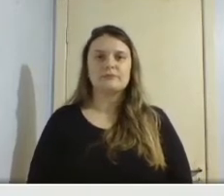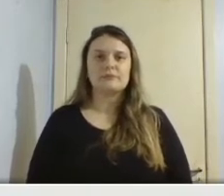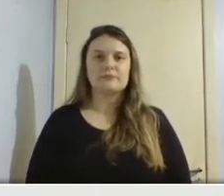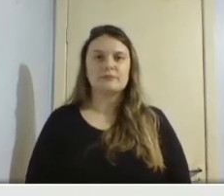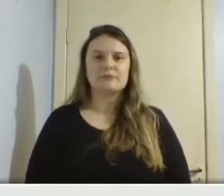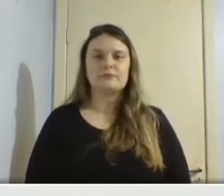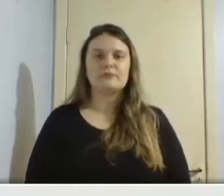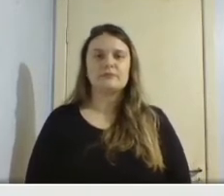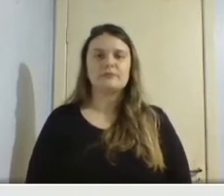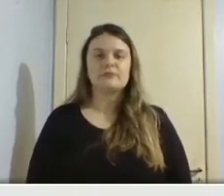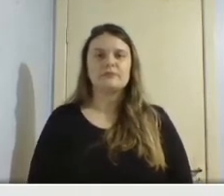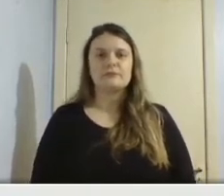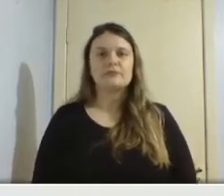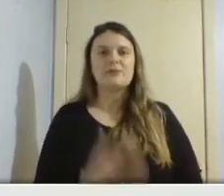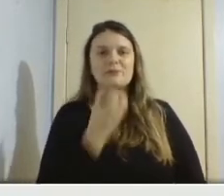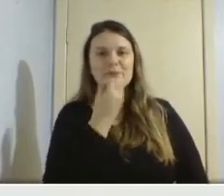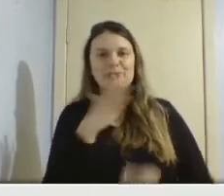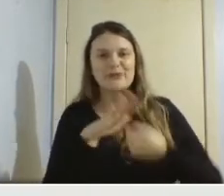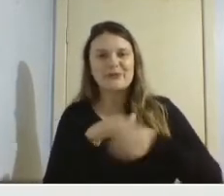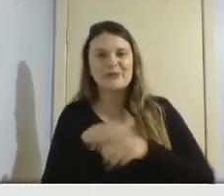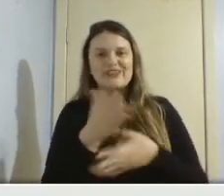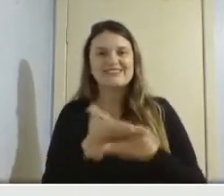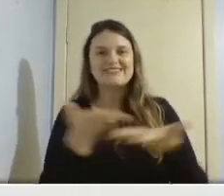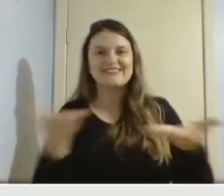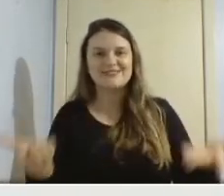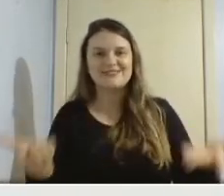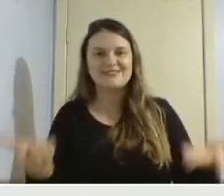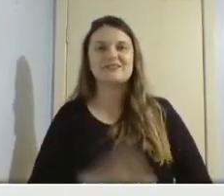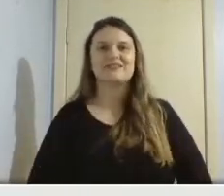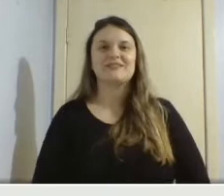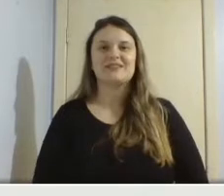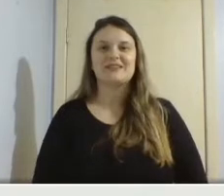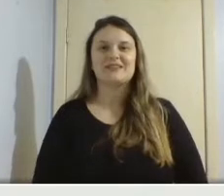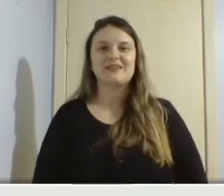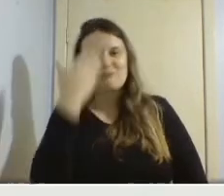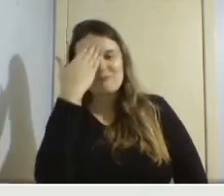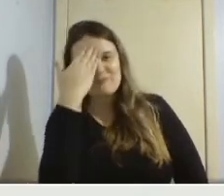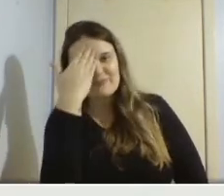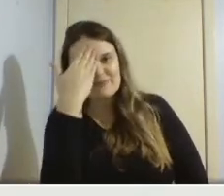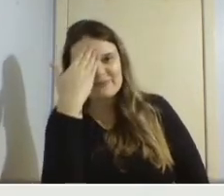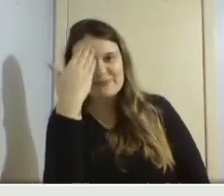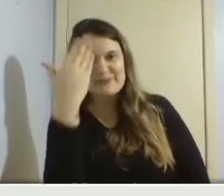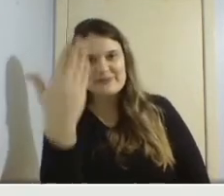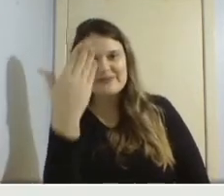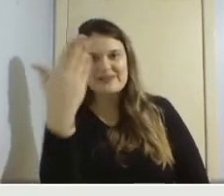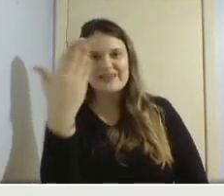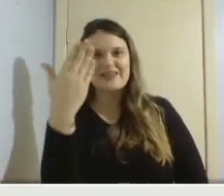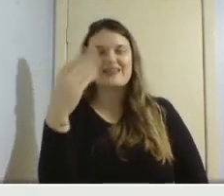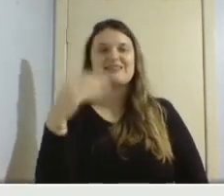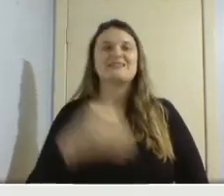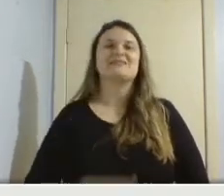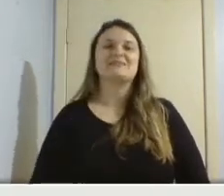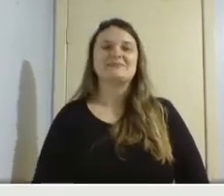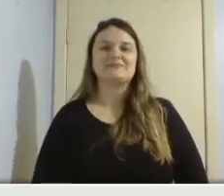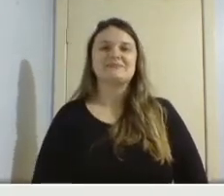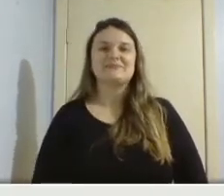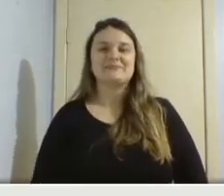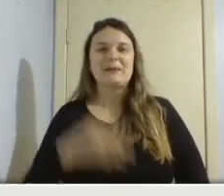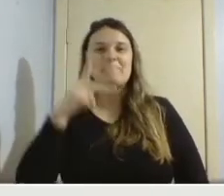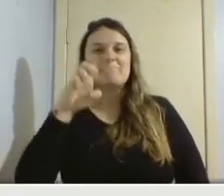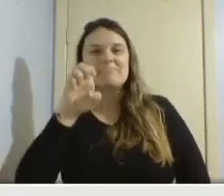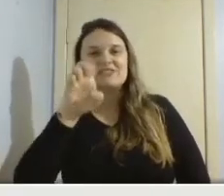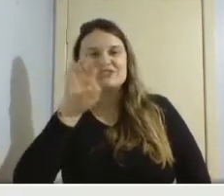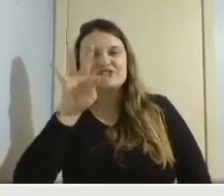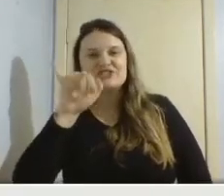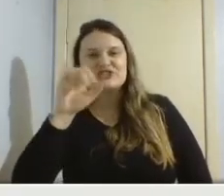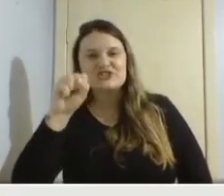Boa noite a todos. Obrigado, Petisco, pela conceder o uso da palavra